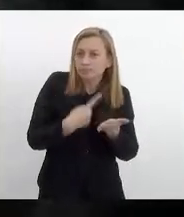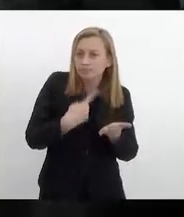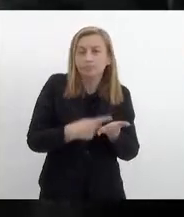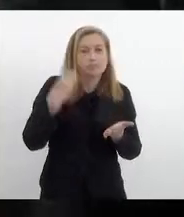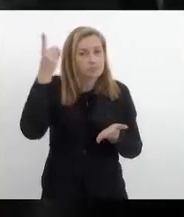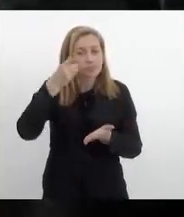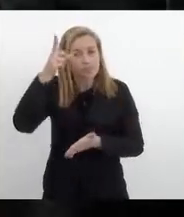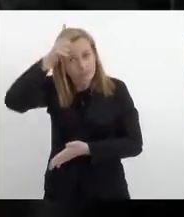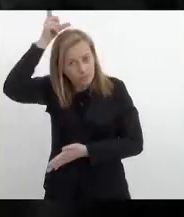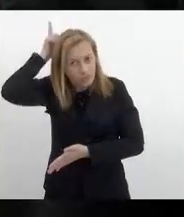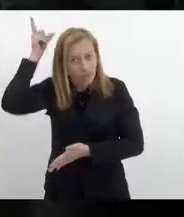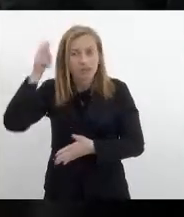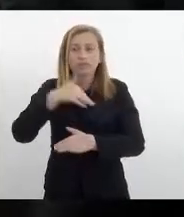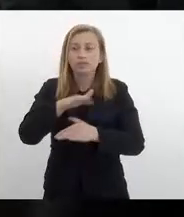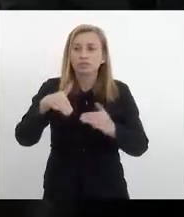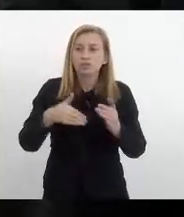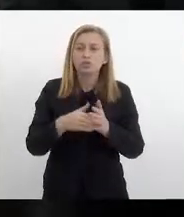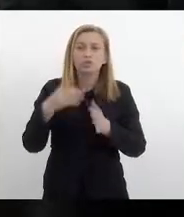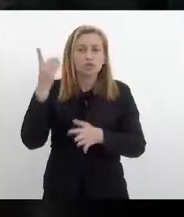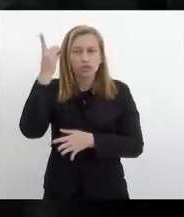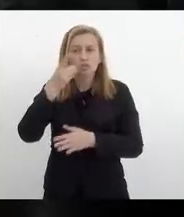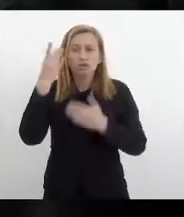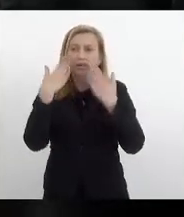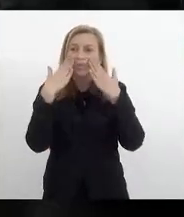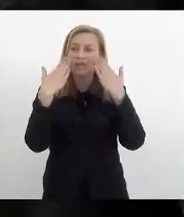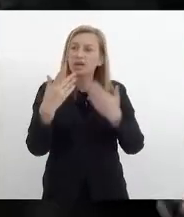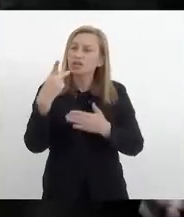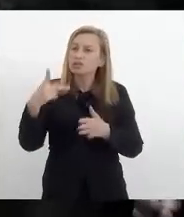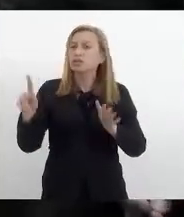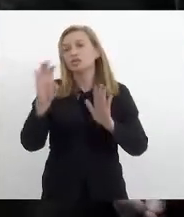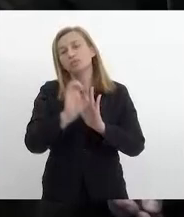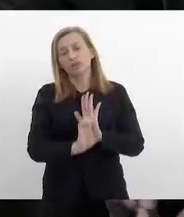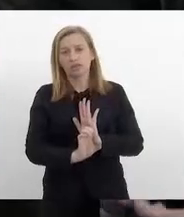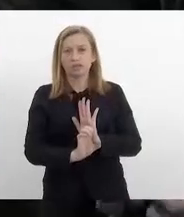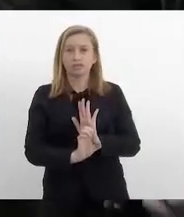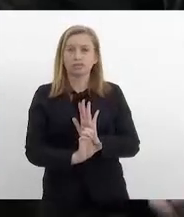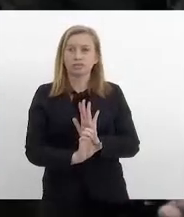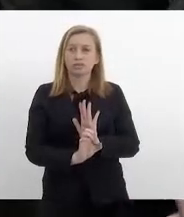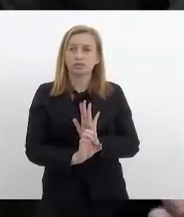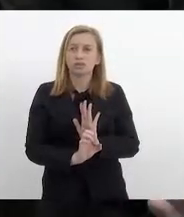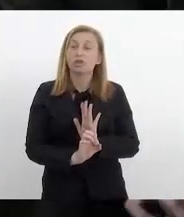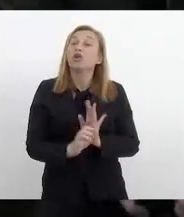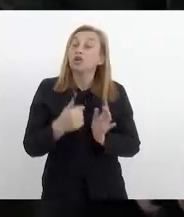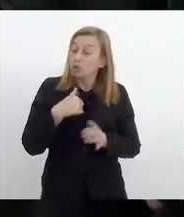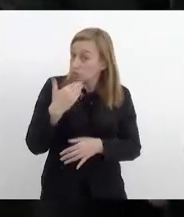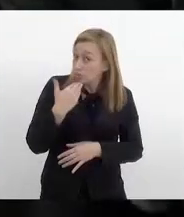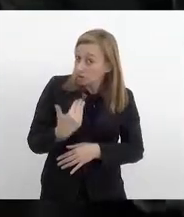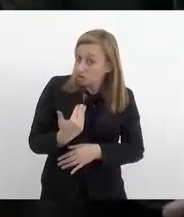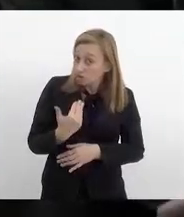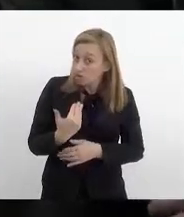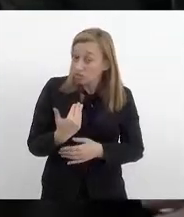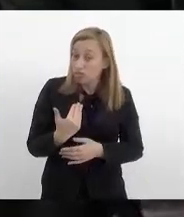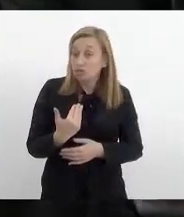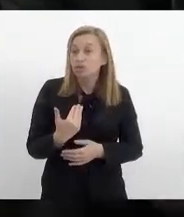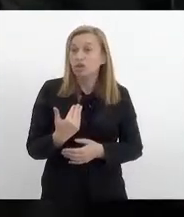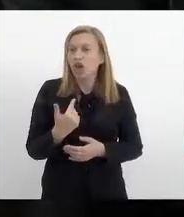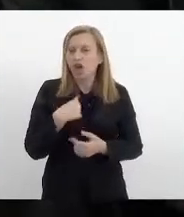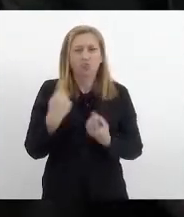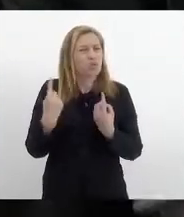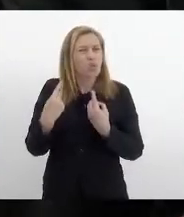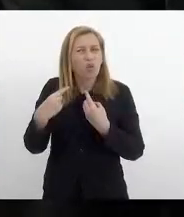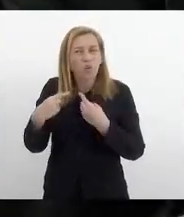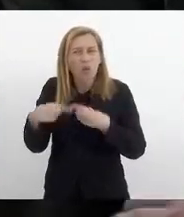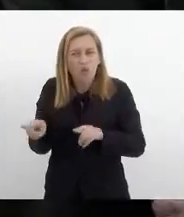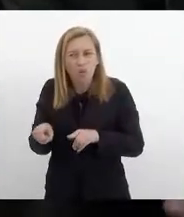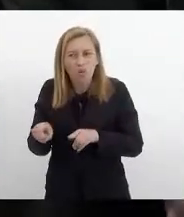Paulo para os deputados que apresentaram as suas emendas? O que eu estou dizendo é que eu não sou contra o texto